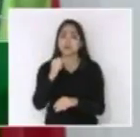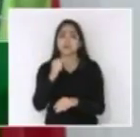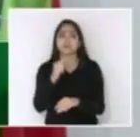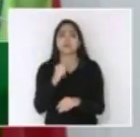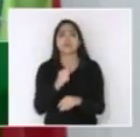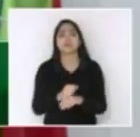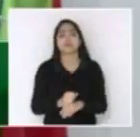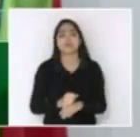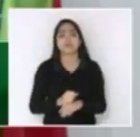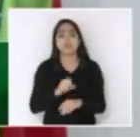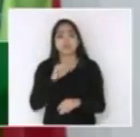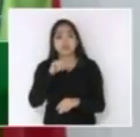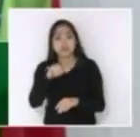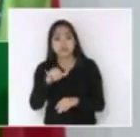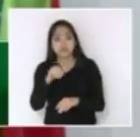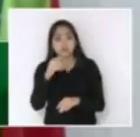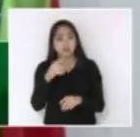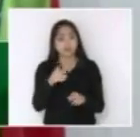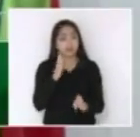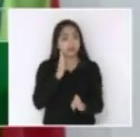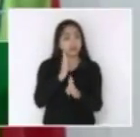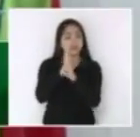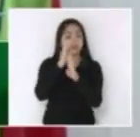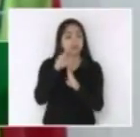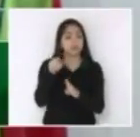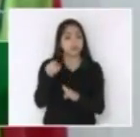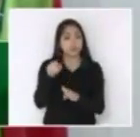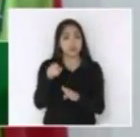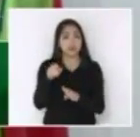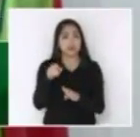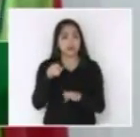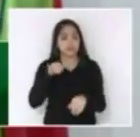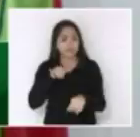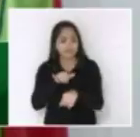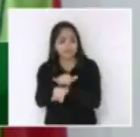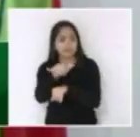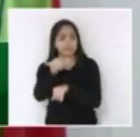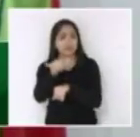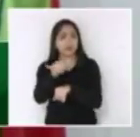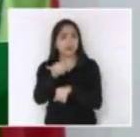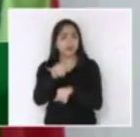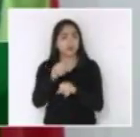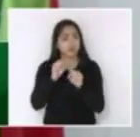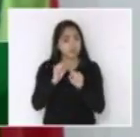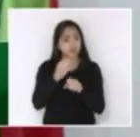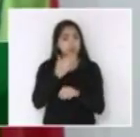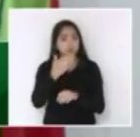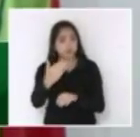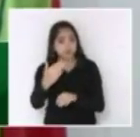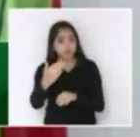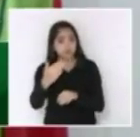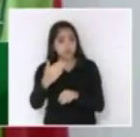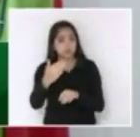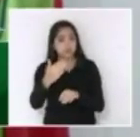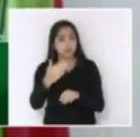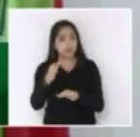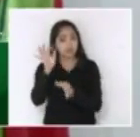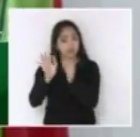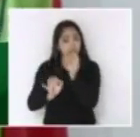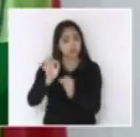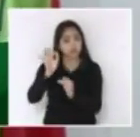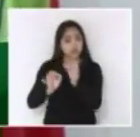deputado Maurício. Veja só, né? Nesses países, o homem pode solicitar à justiça